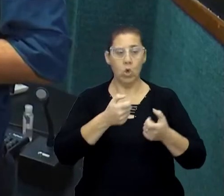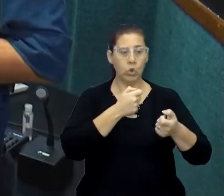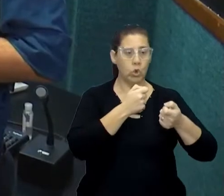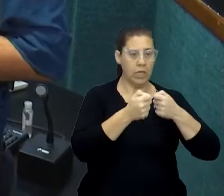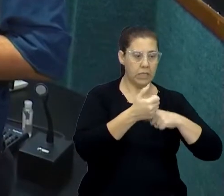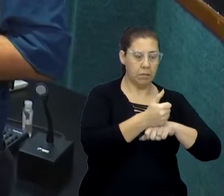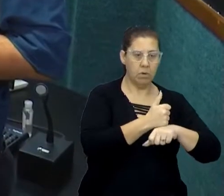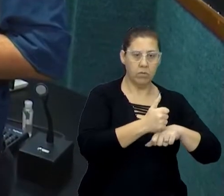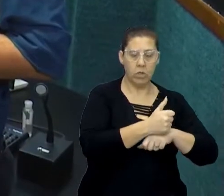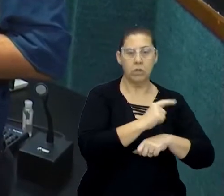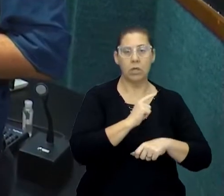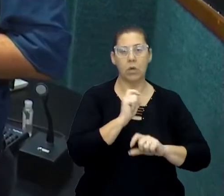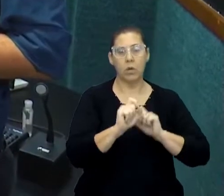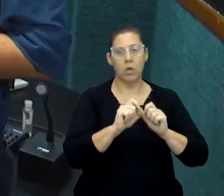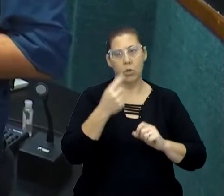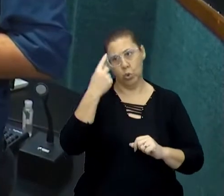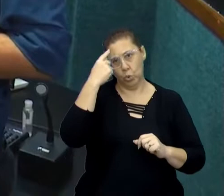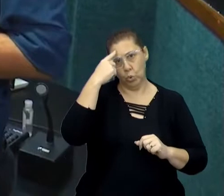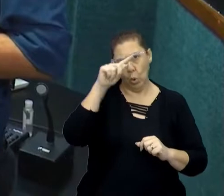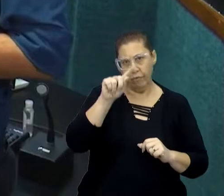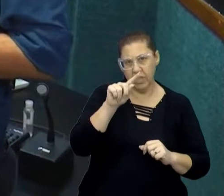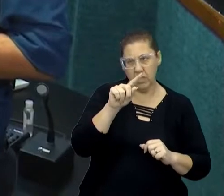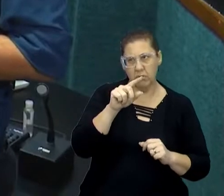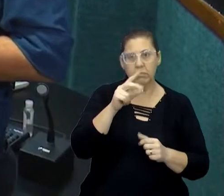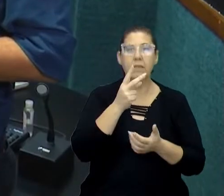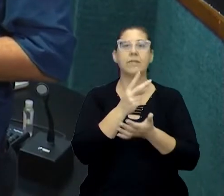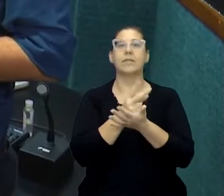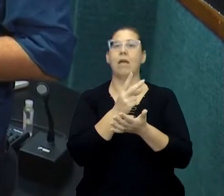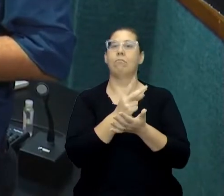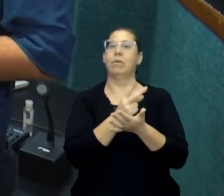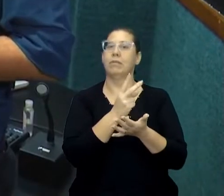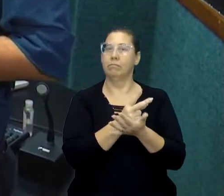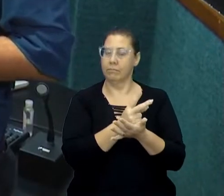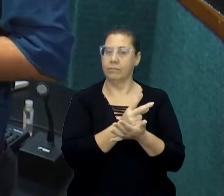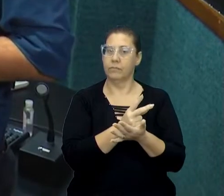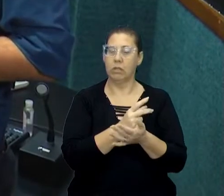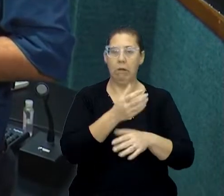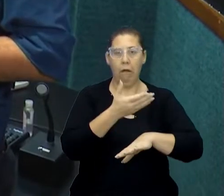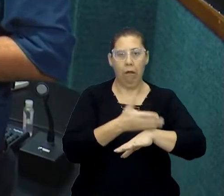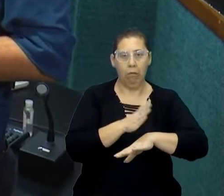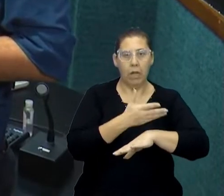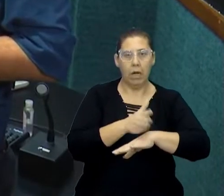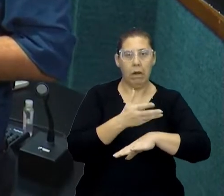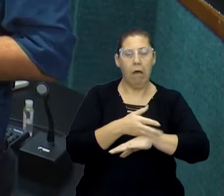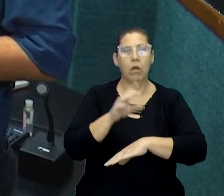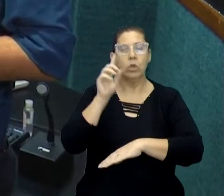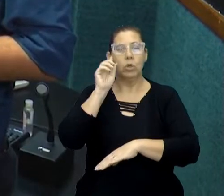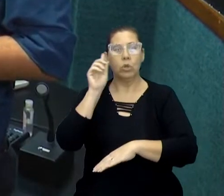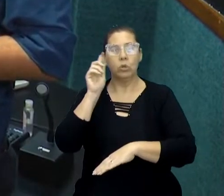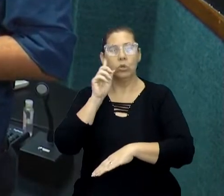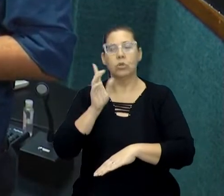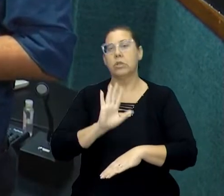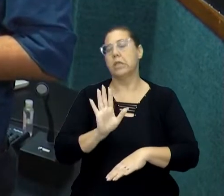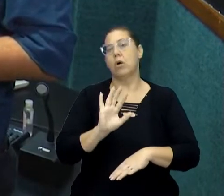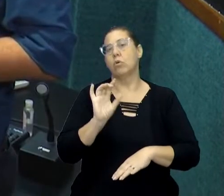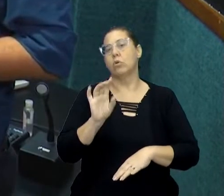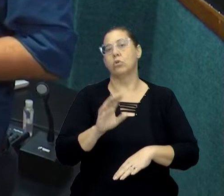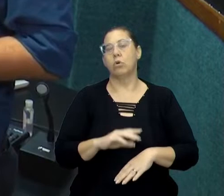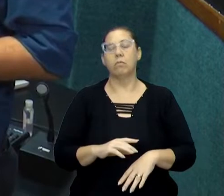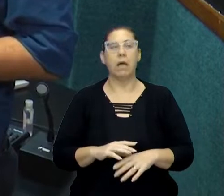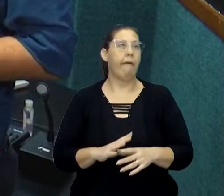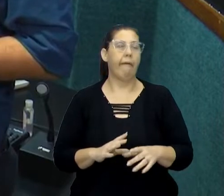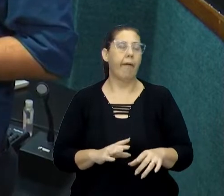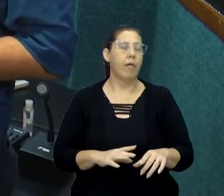jornalista ele tem que duvidar sempre. Sim. E fazer um exercício diário de não tomar